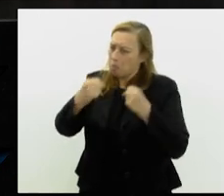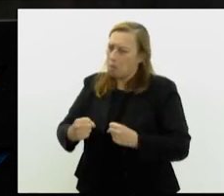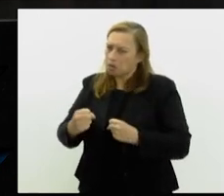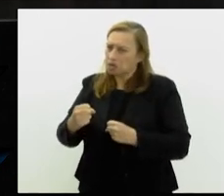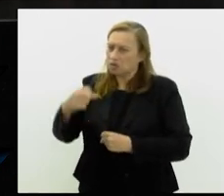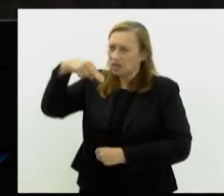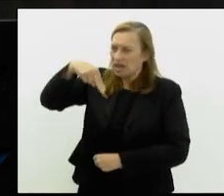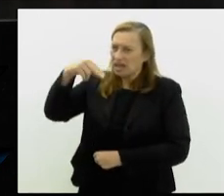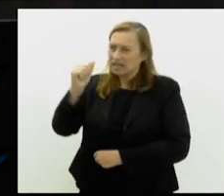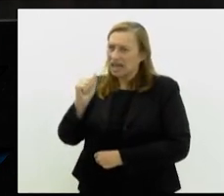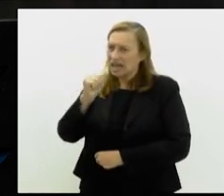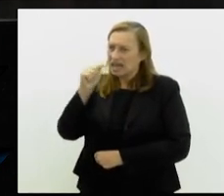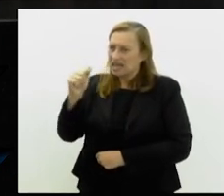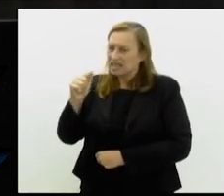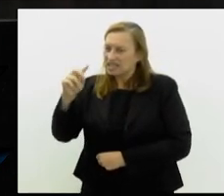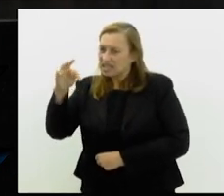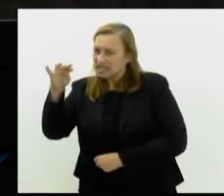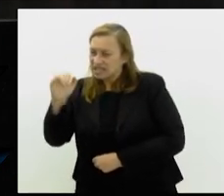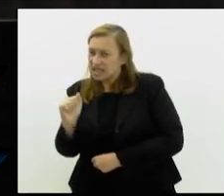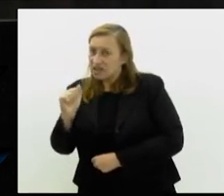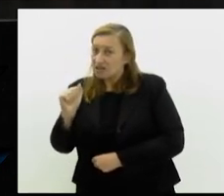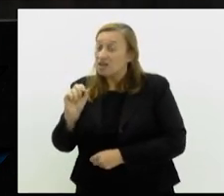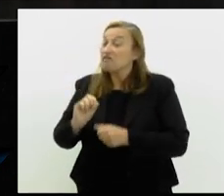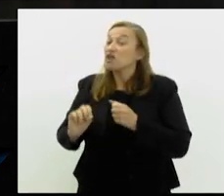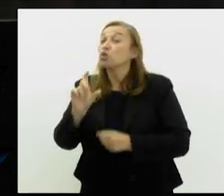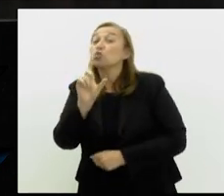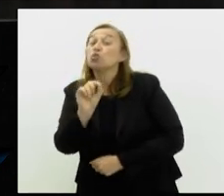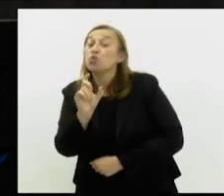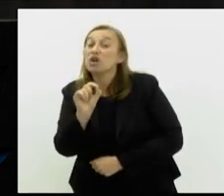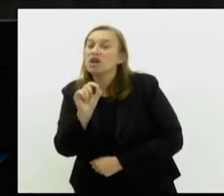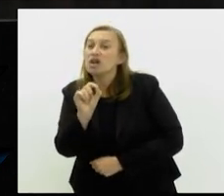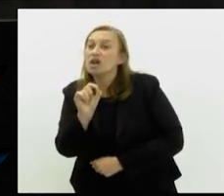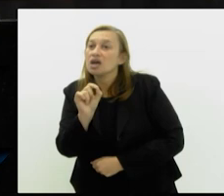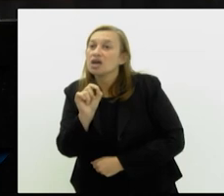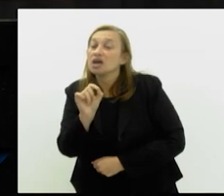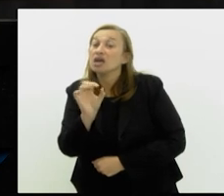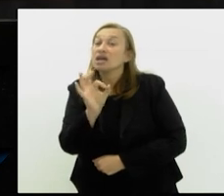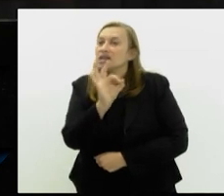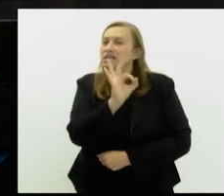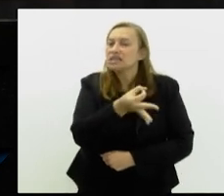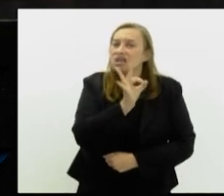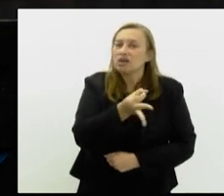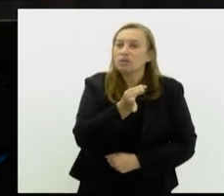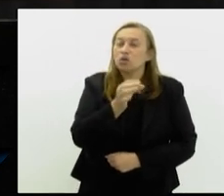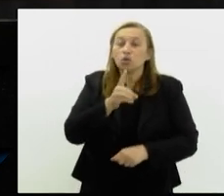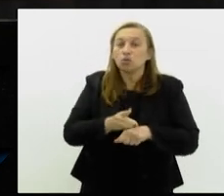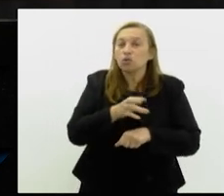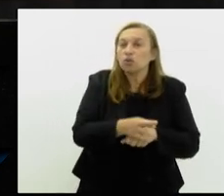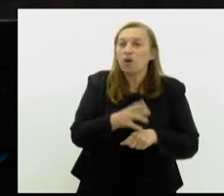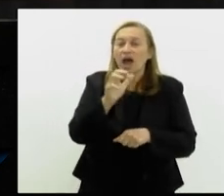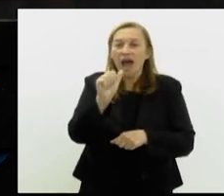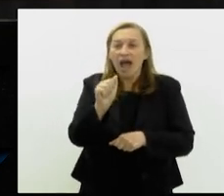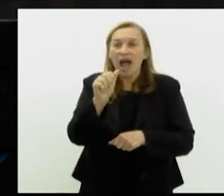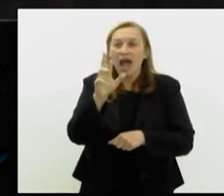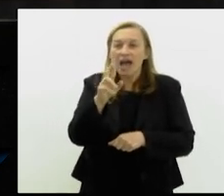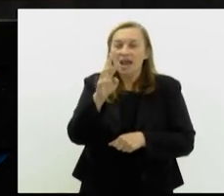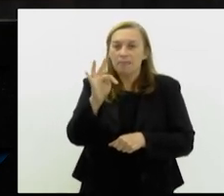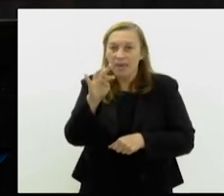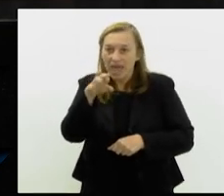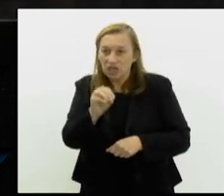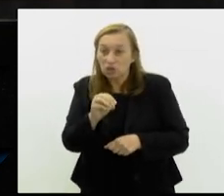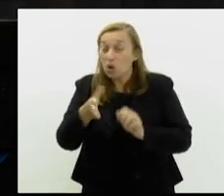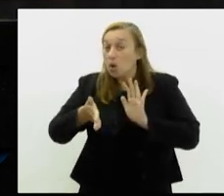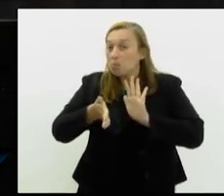van em Berlim fez foi exatamente isso que o Dr ariberto propôs no